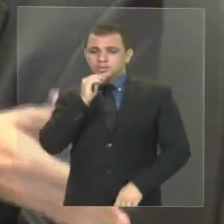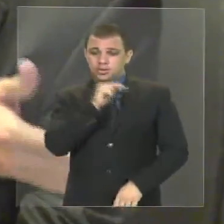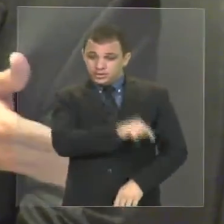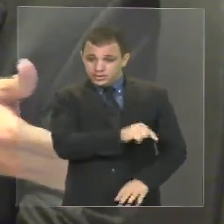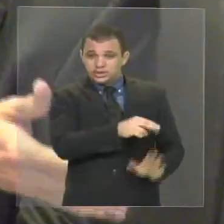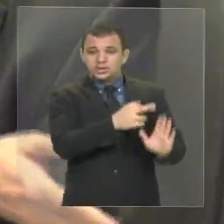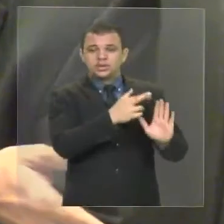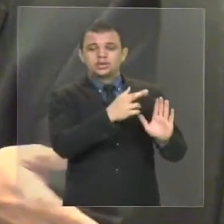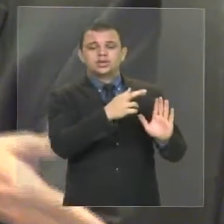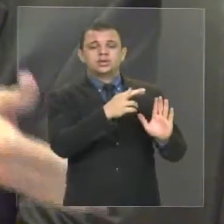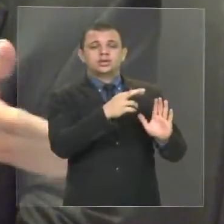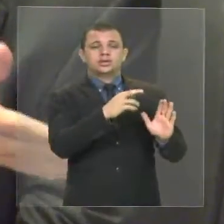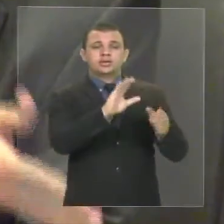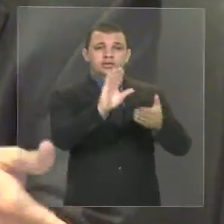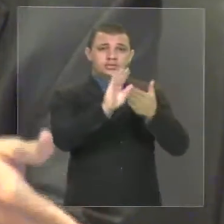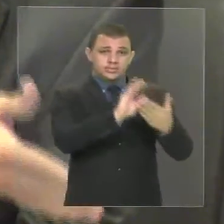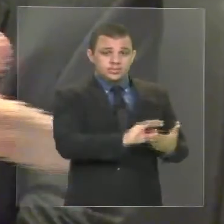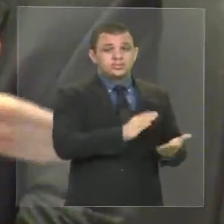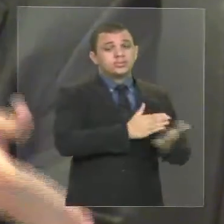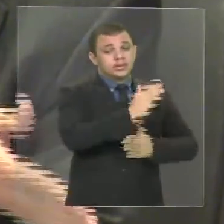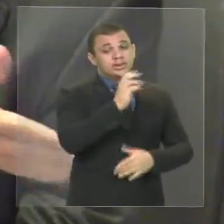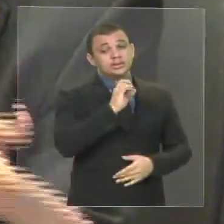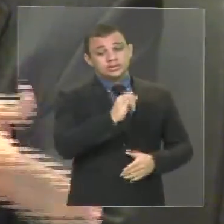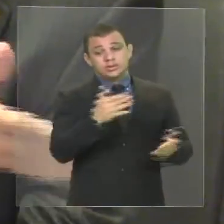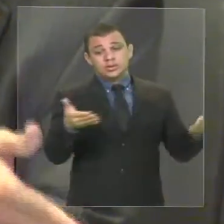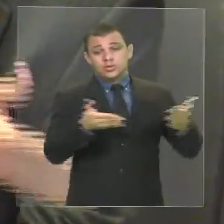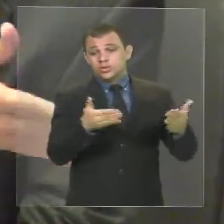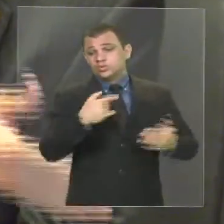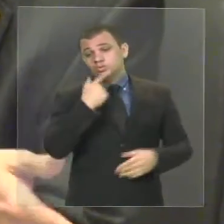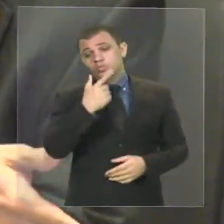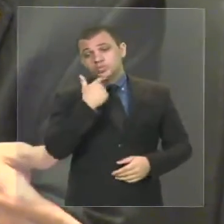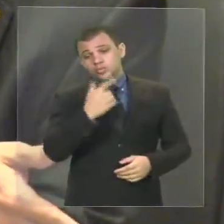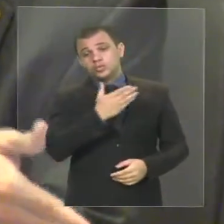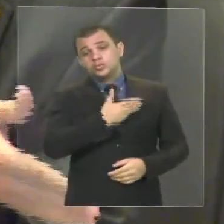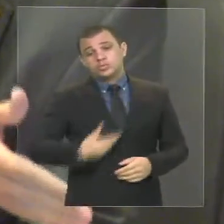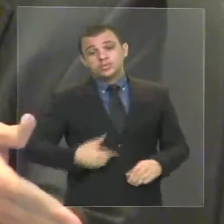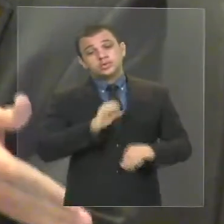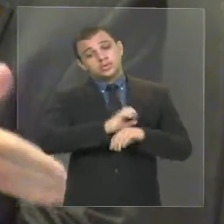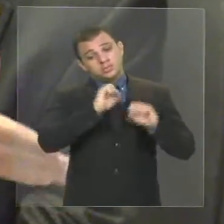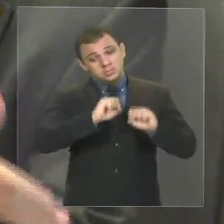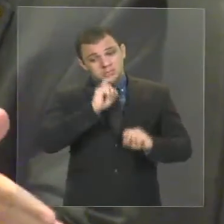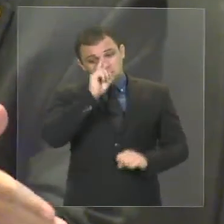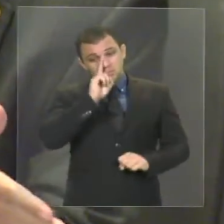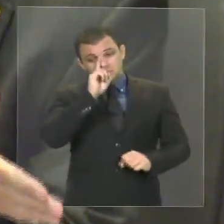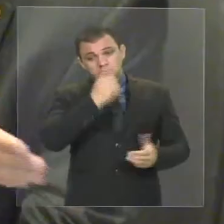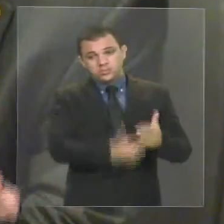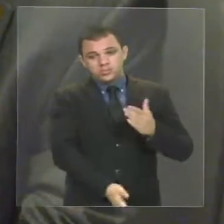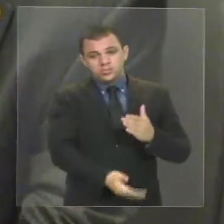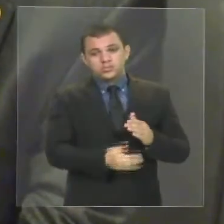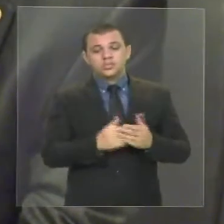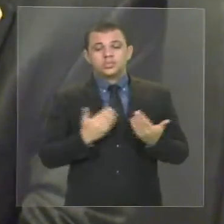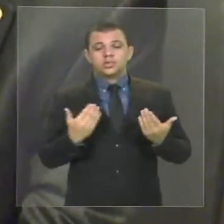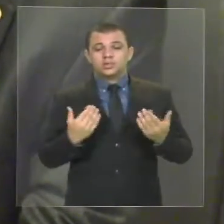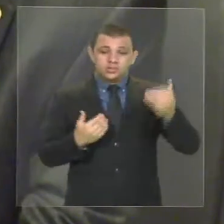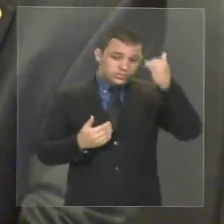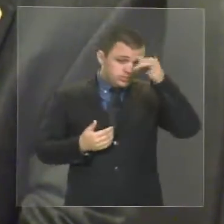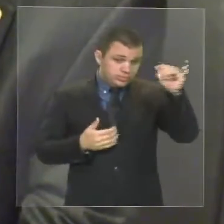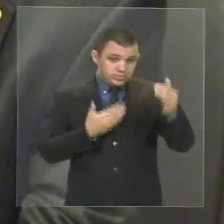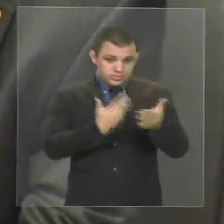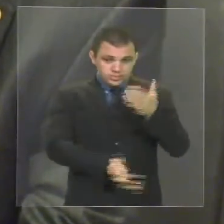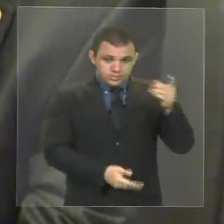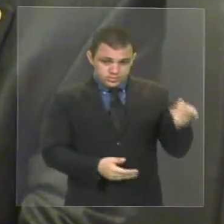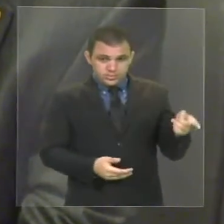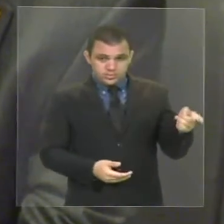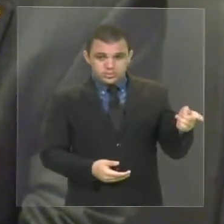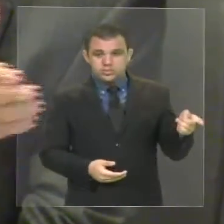passa, que se nós não cumprirmos na data de hoje, corre o risco do governo do Estado perdê-lo. Então, para que não ocorra, talvez, o que ocorreu com esse projeto que Vossa